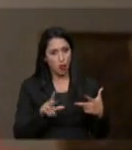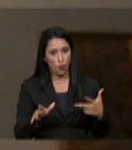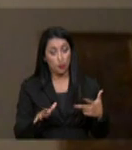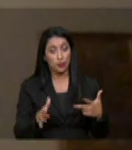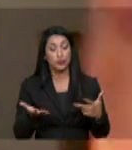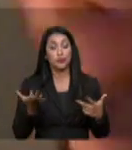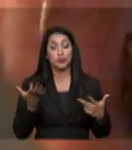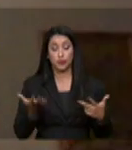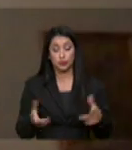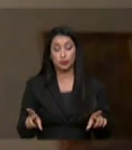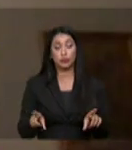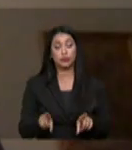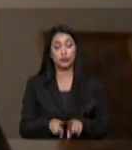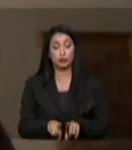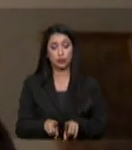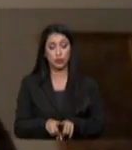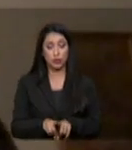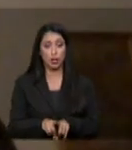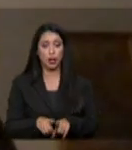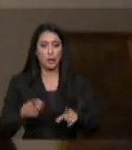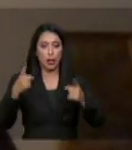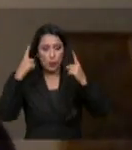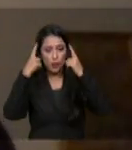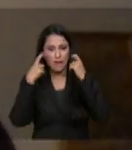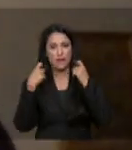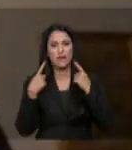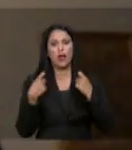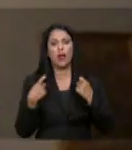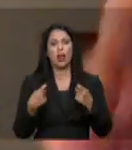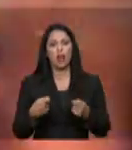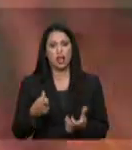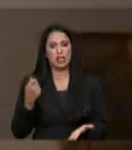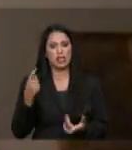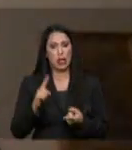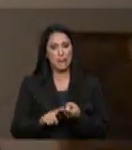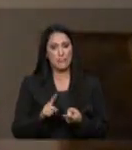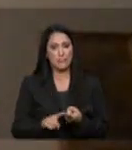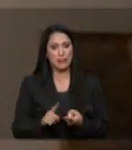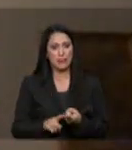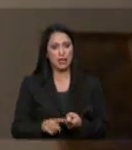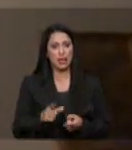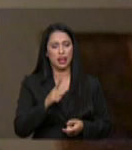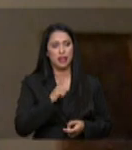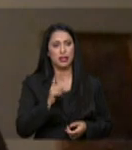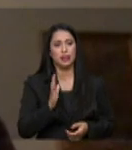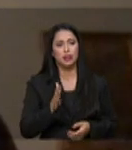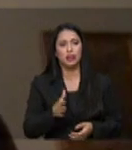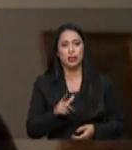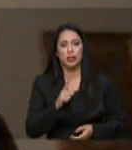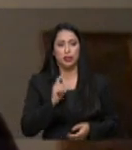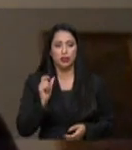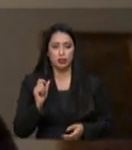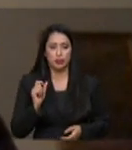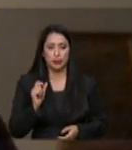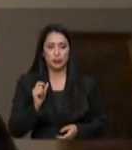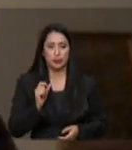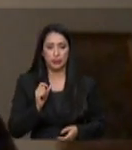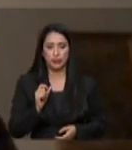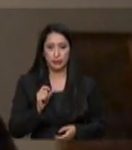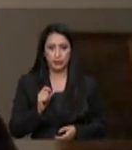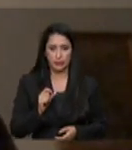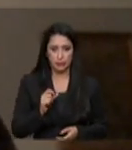tentar também com emprego da violência da grave ameaça abolir o estado democrático de